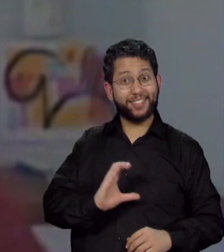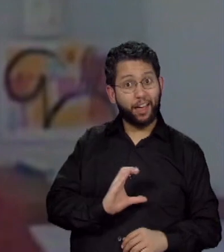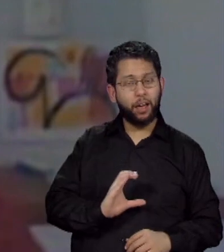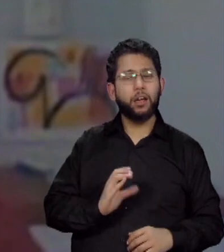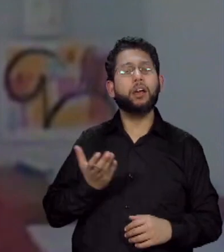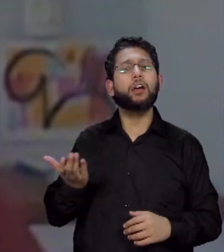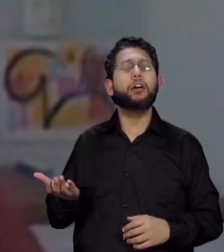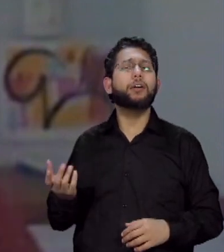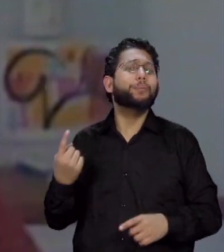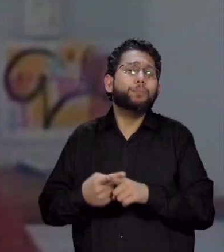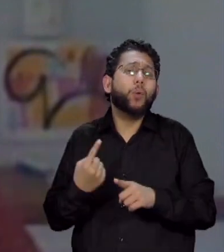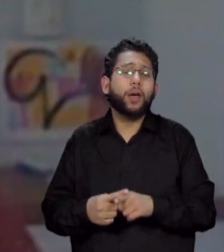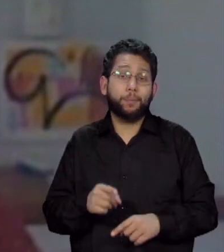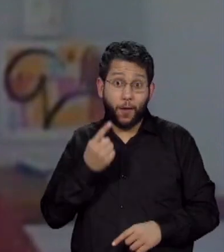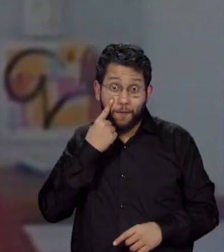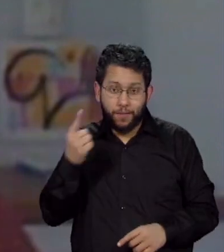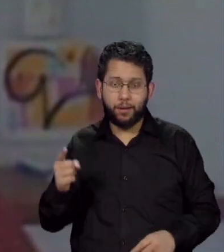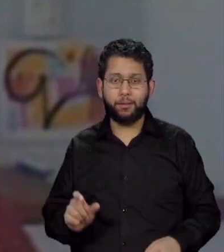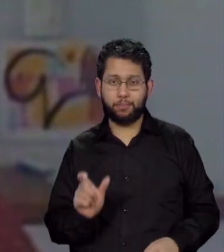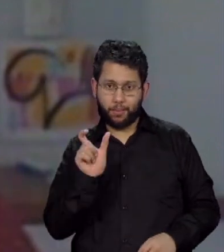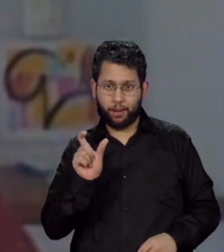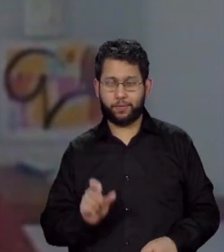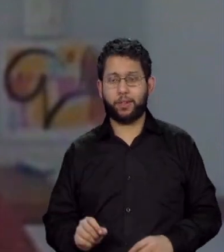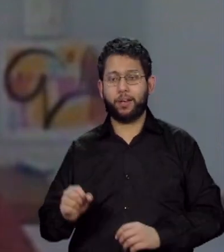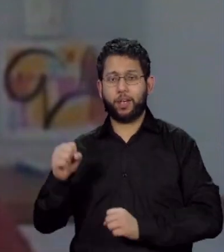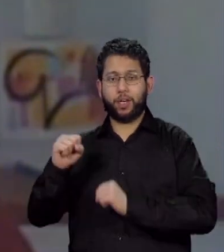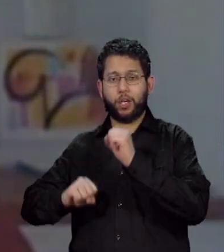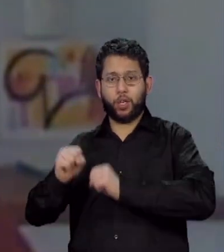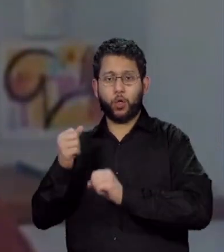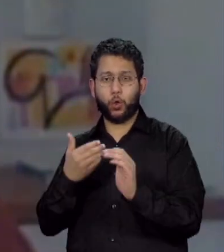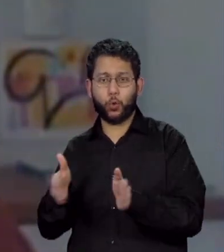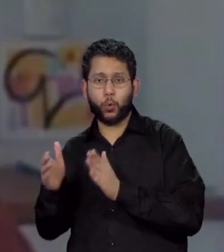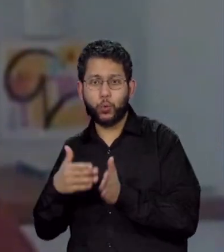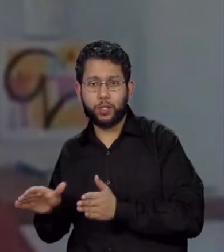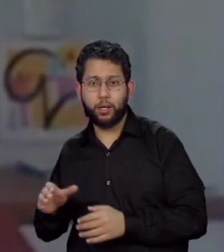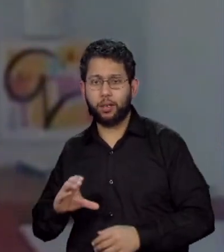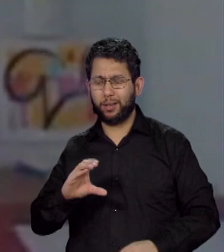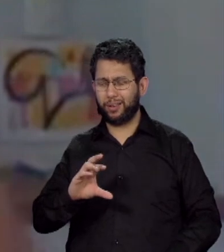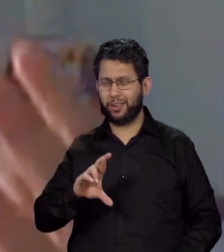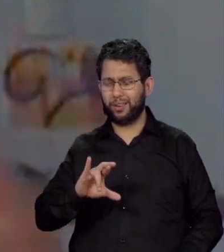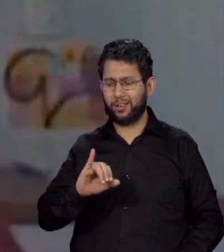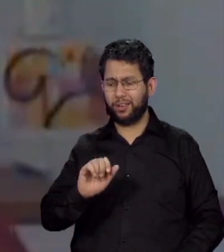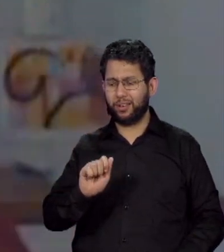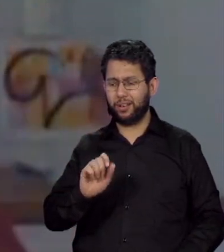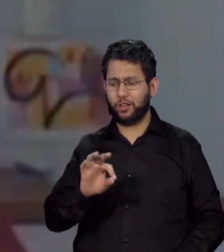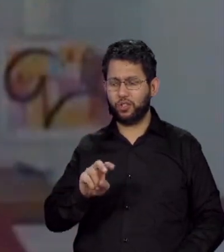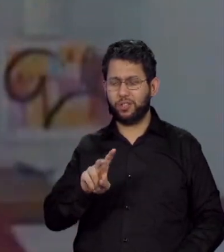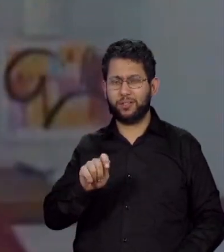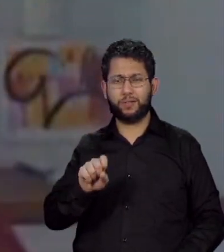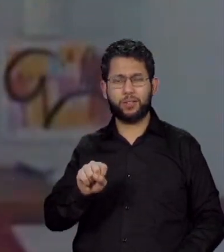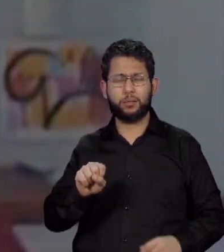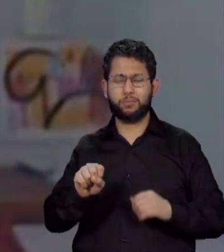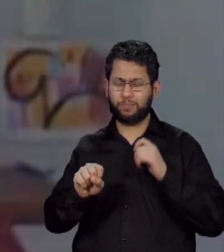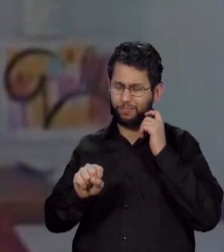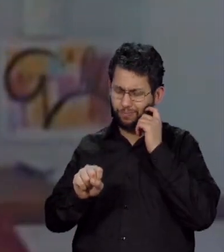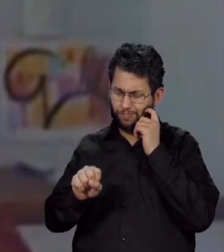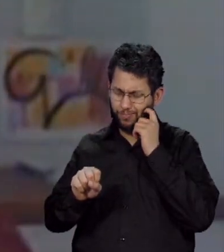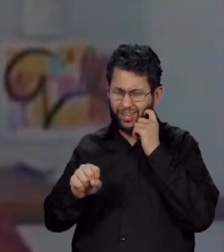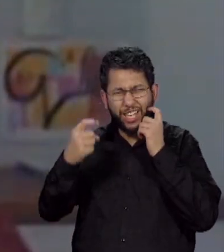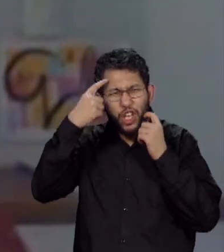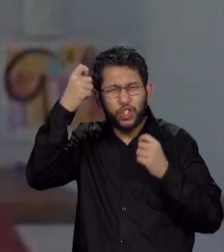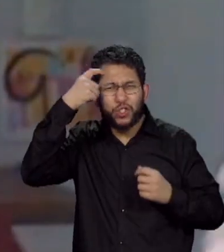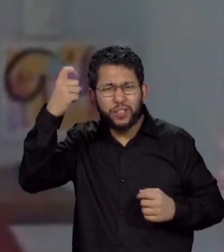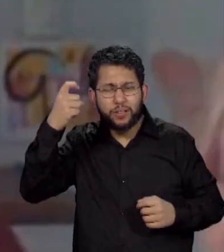Por que indústrias criativas? Porque em 2007, quando ele foi fundado, se falava muito isso na Inglaterra, né? Se